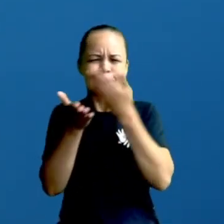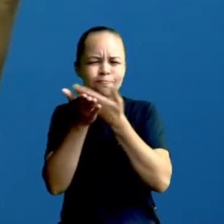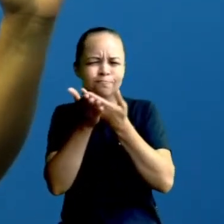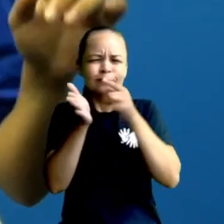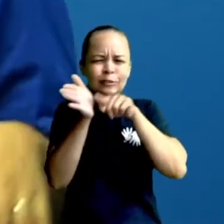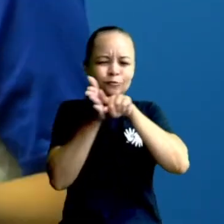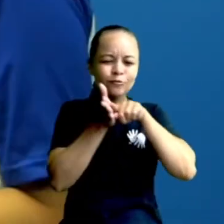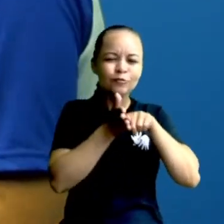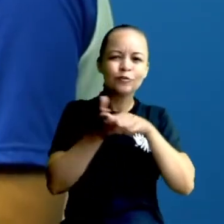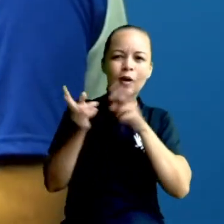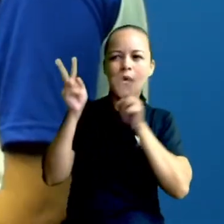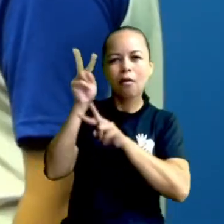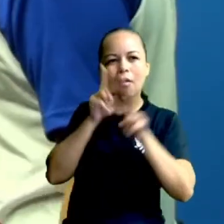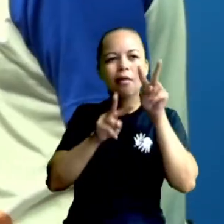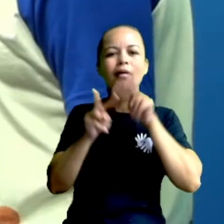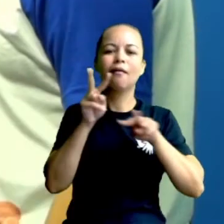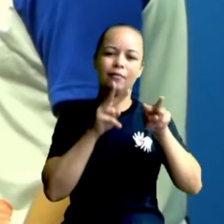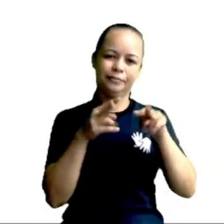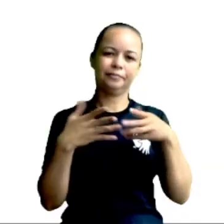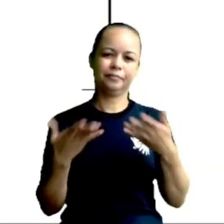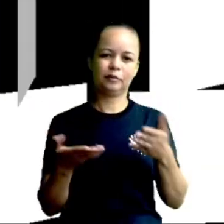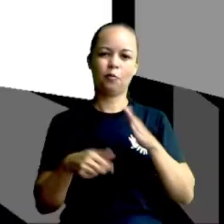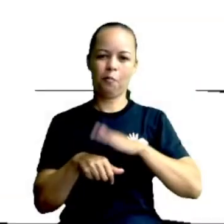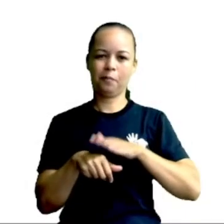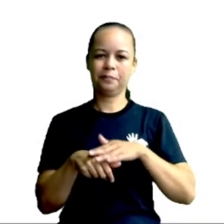aí, pequeno cientista nesse momento.